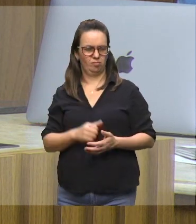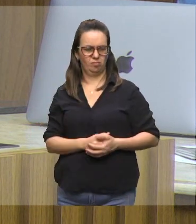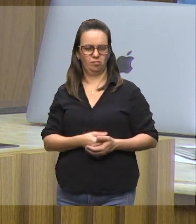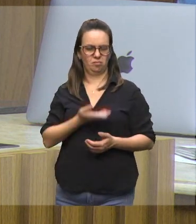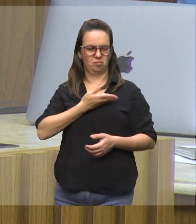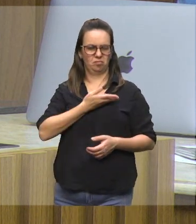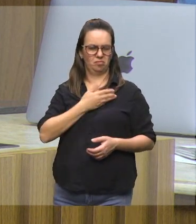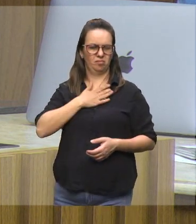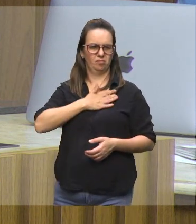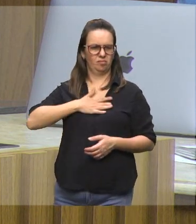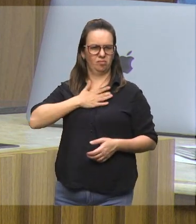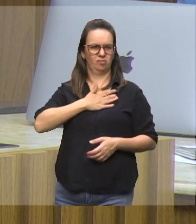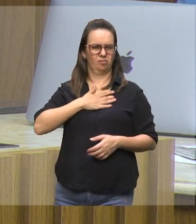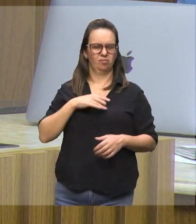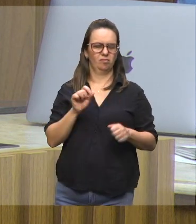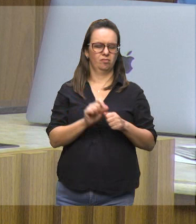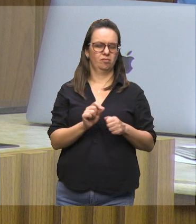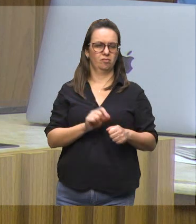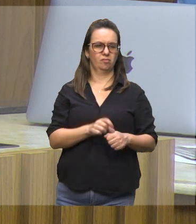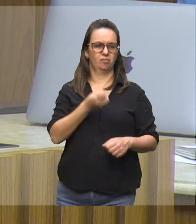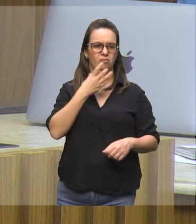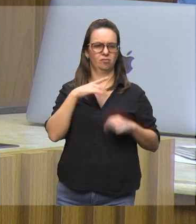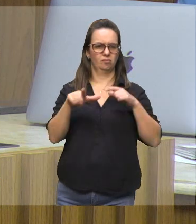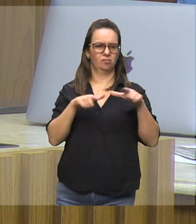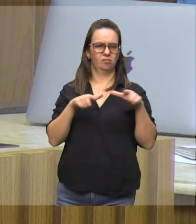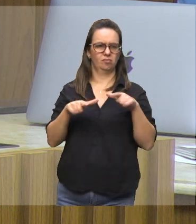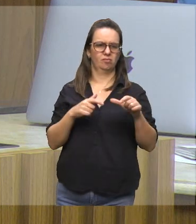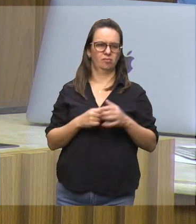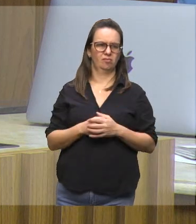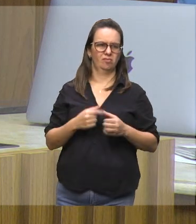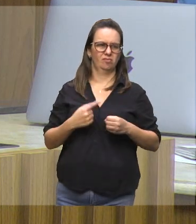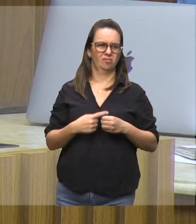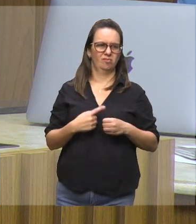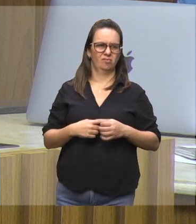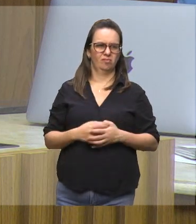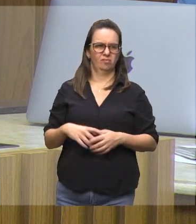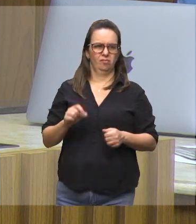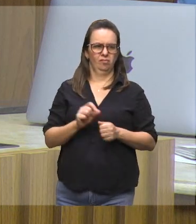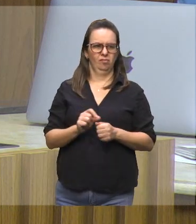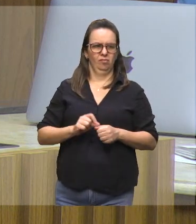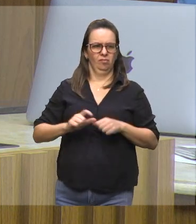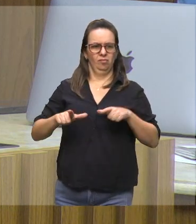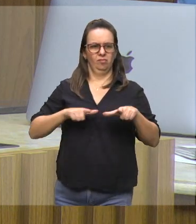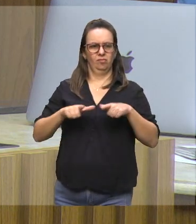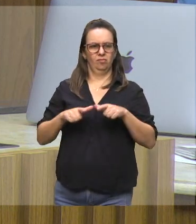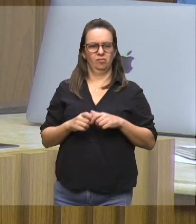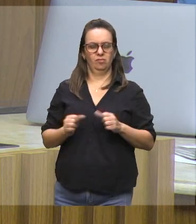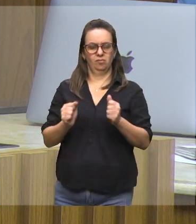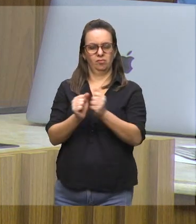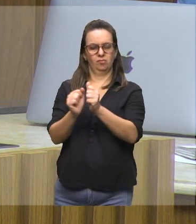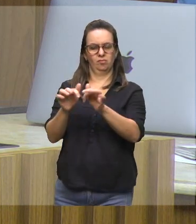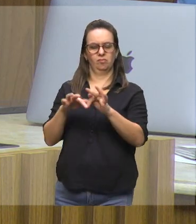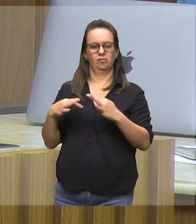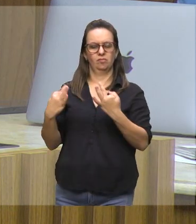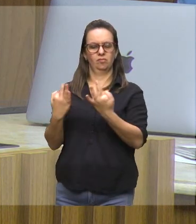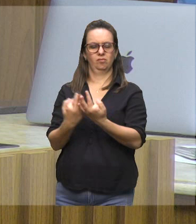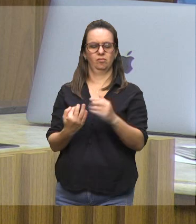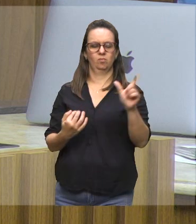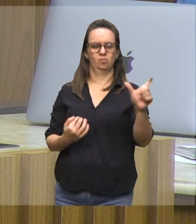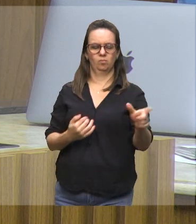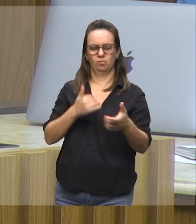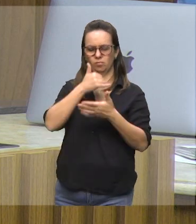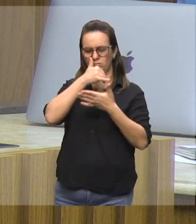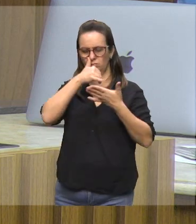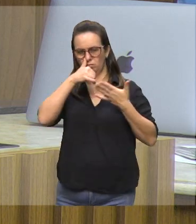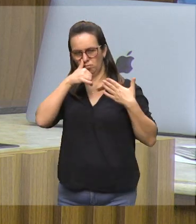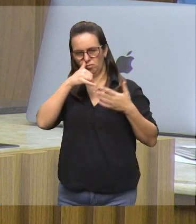e faz um belíssimo trabalho também na nossa cidade, faz um trabalho junto aos familiares de dependente químico, lembrando que, quando